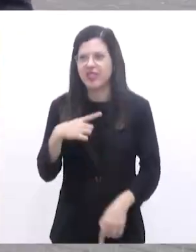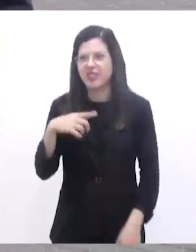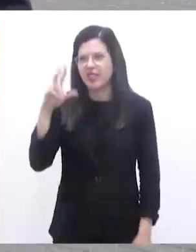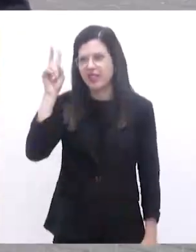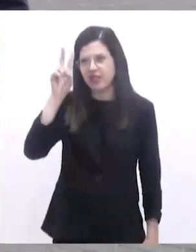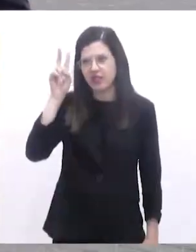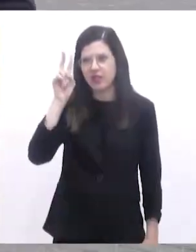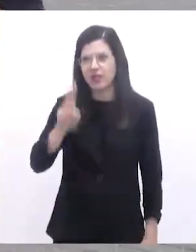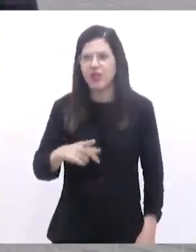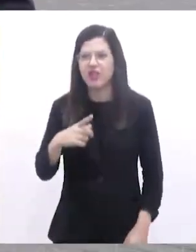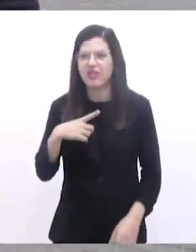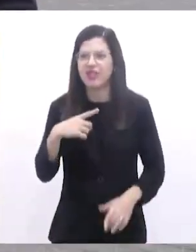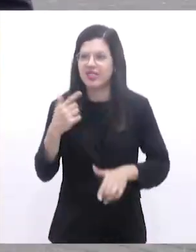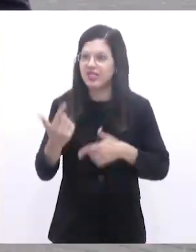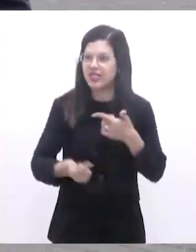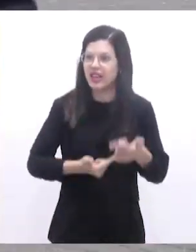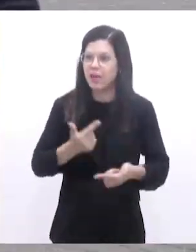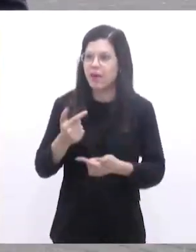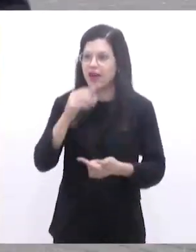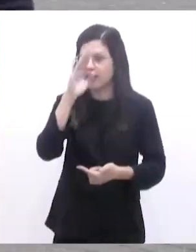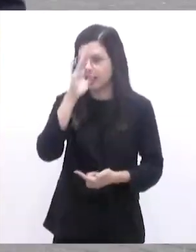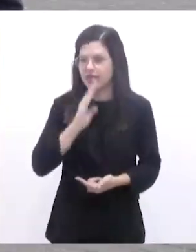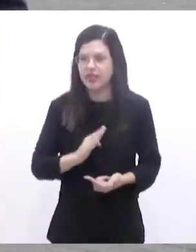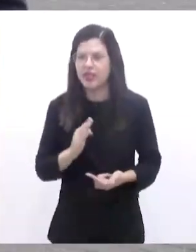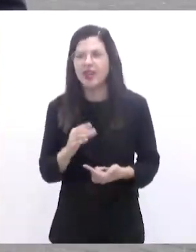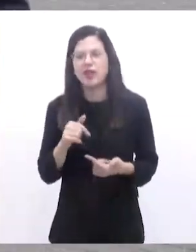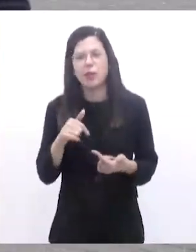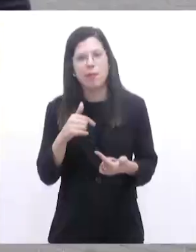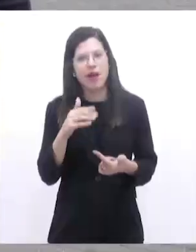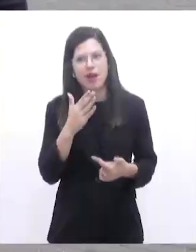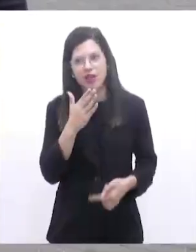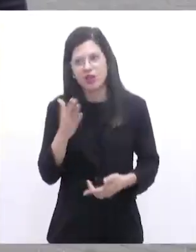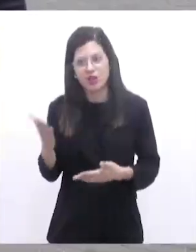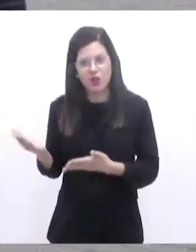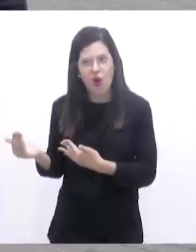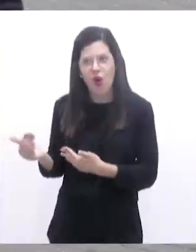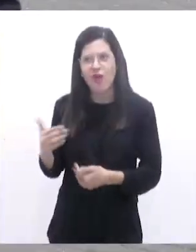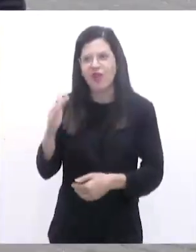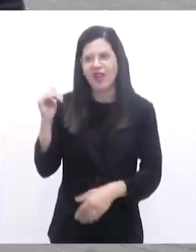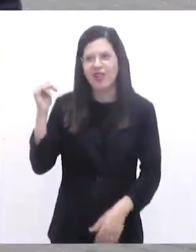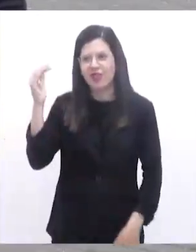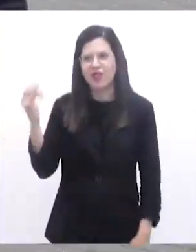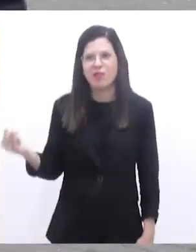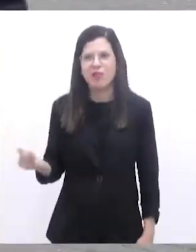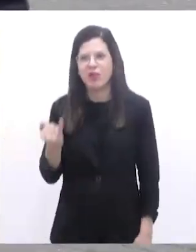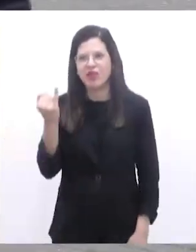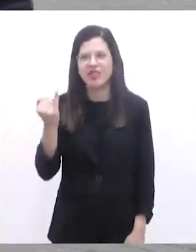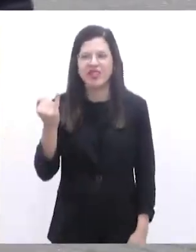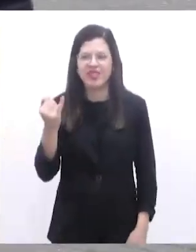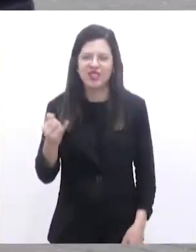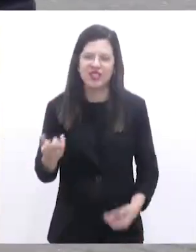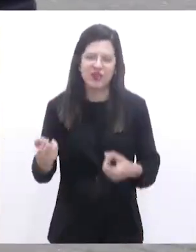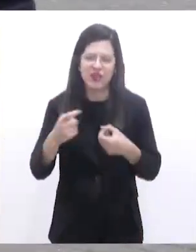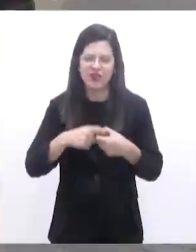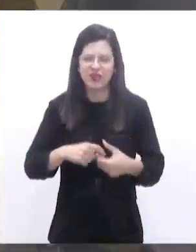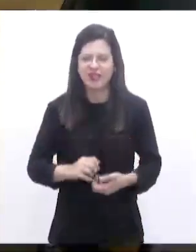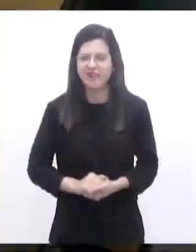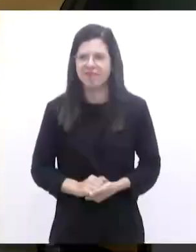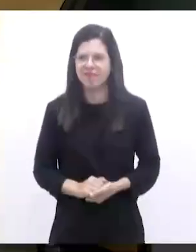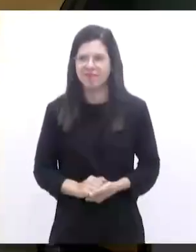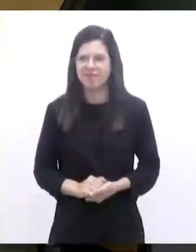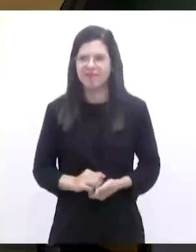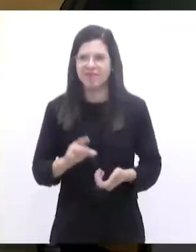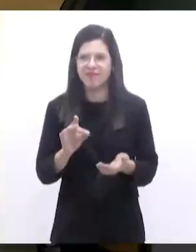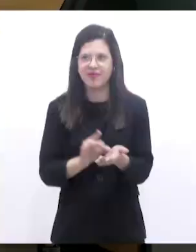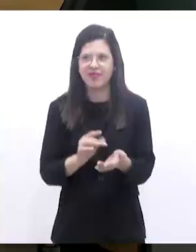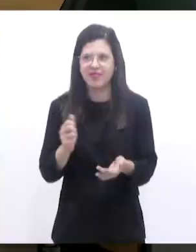e ter esse trabalho aqui de graça, oferecendo para os jovens adultos, é muito importante e vale a pena conferir. Volto com você no estúdio. Verdade,